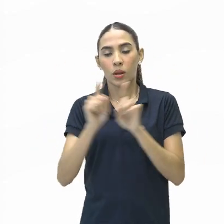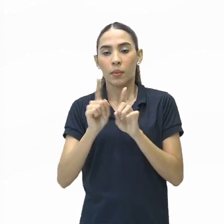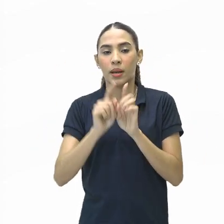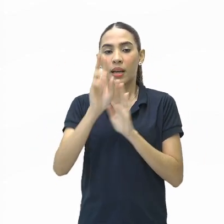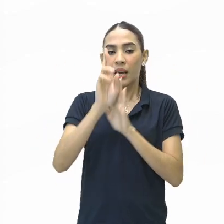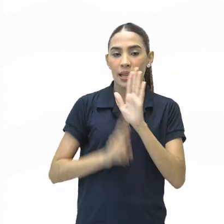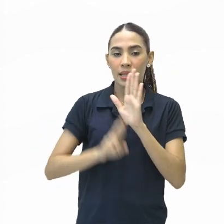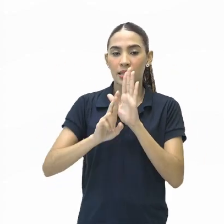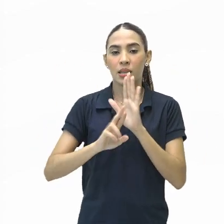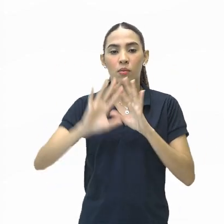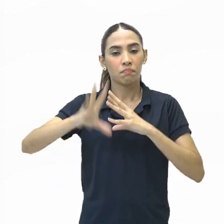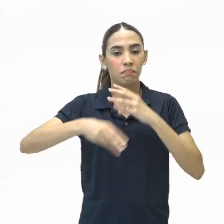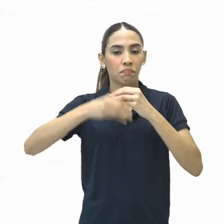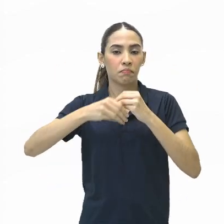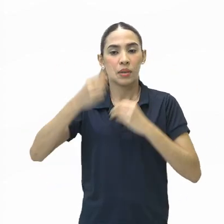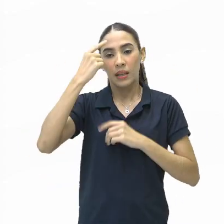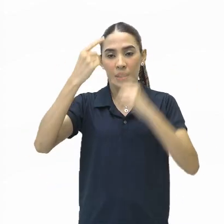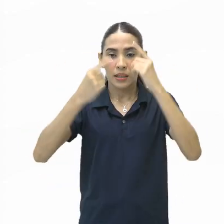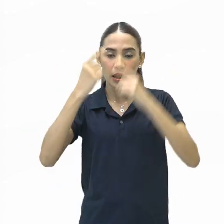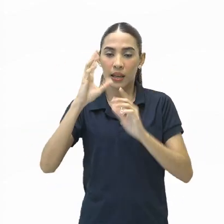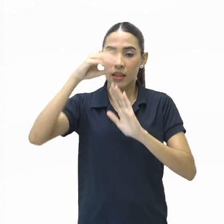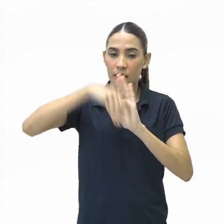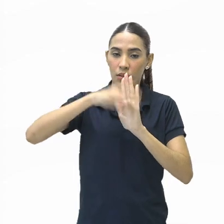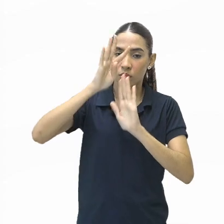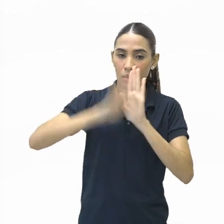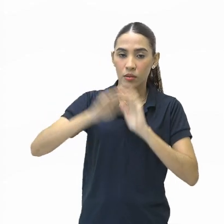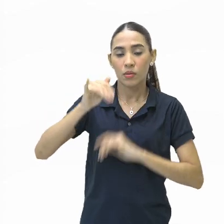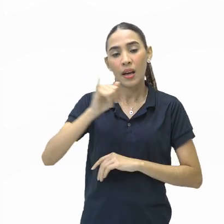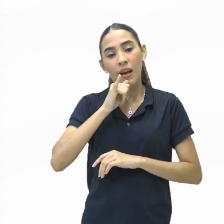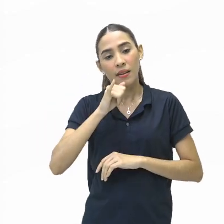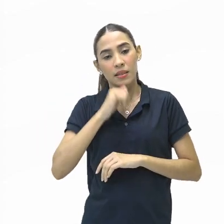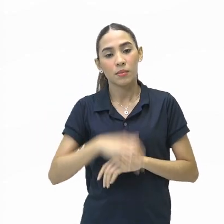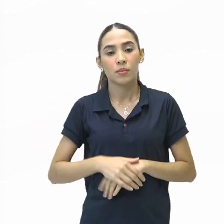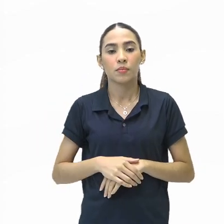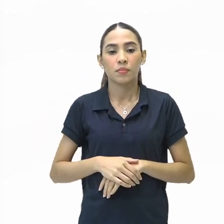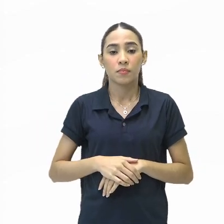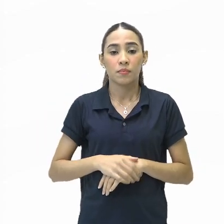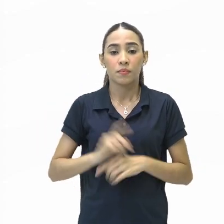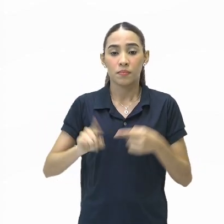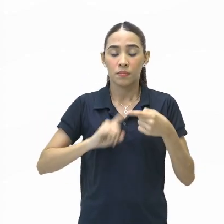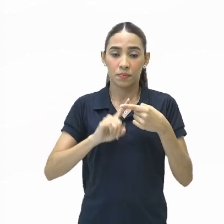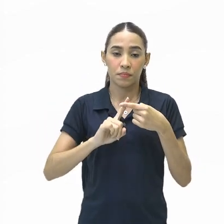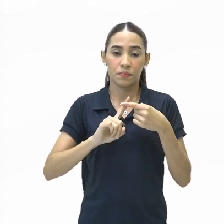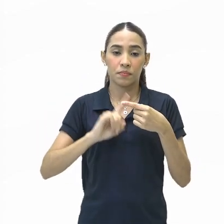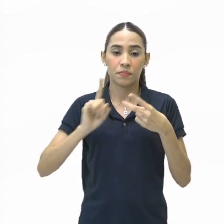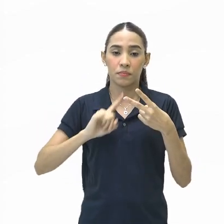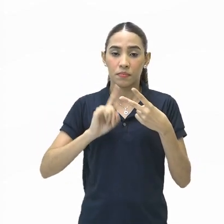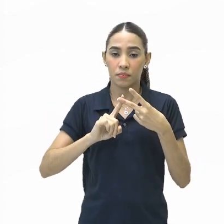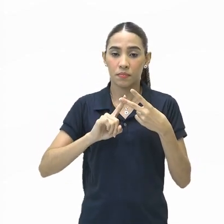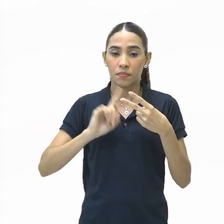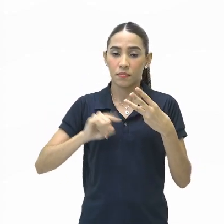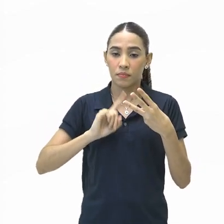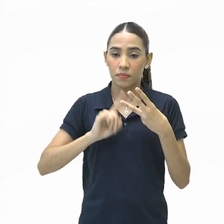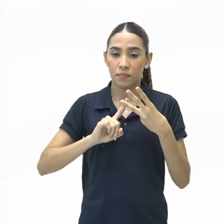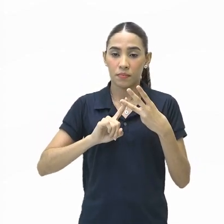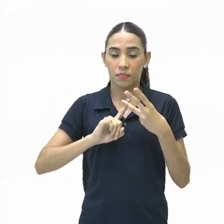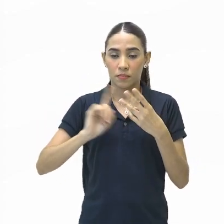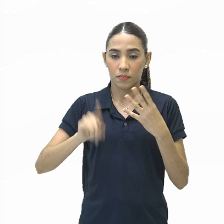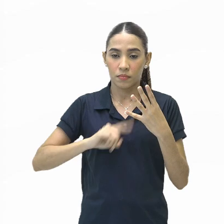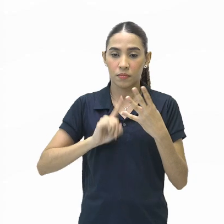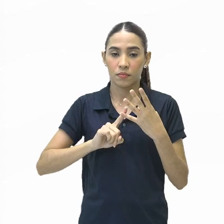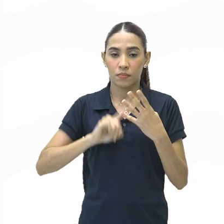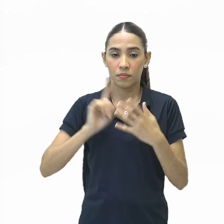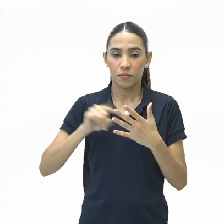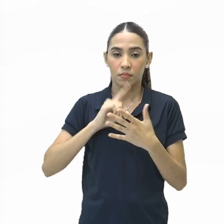para resumir as ideias que foram apontadas no texto. Por exemplo, em suma, em síntese, enfim, em